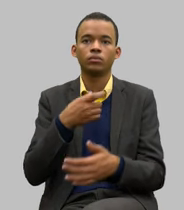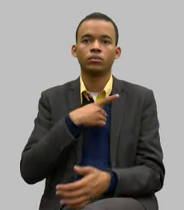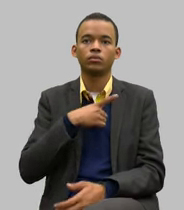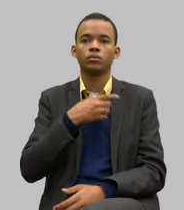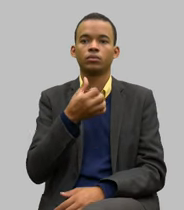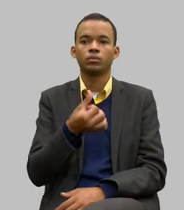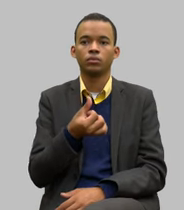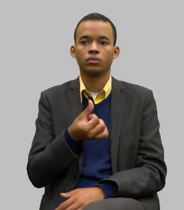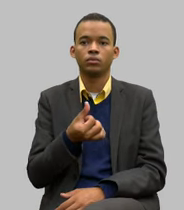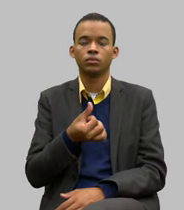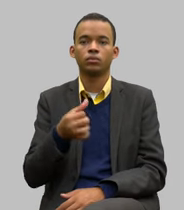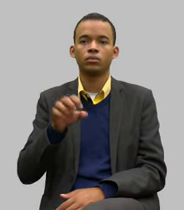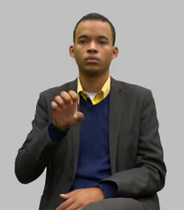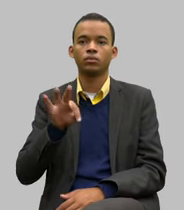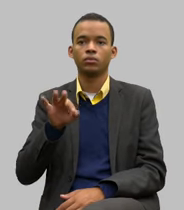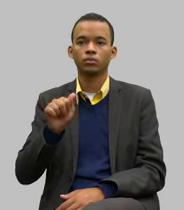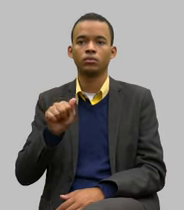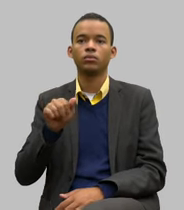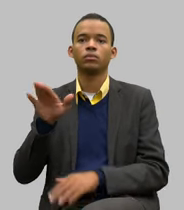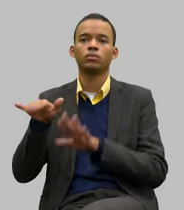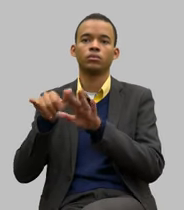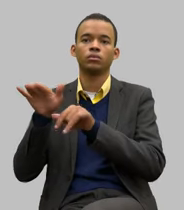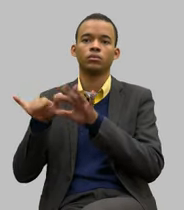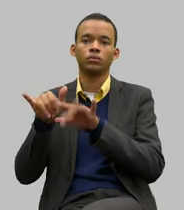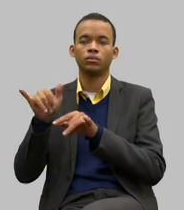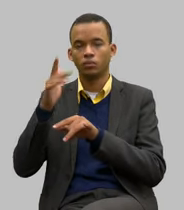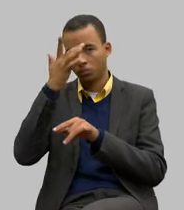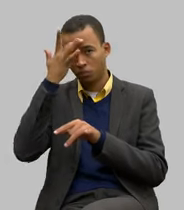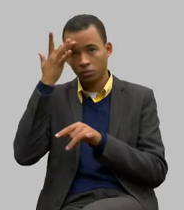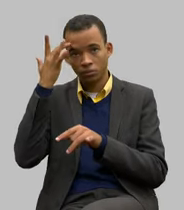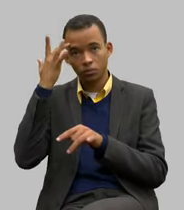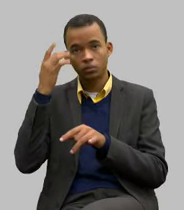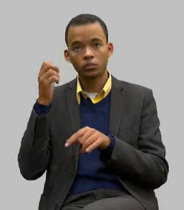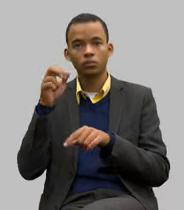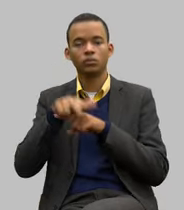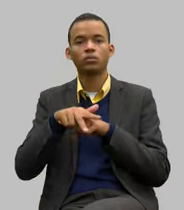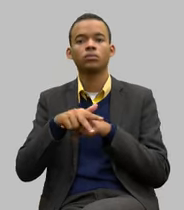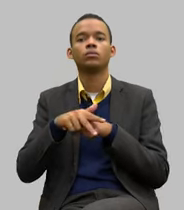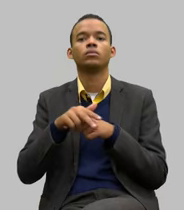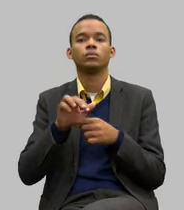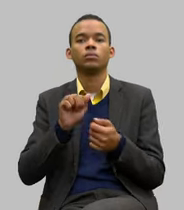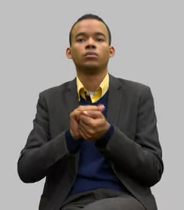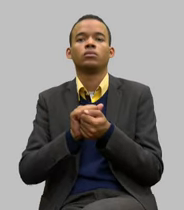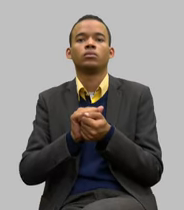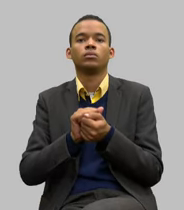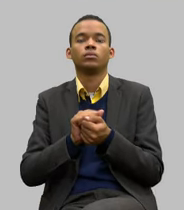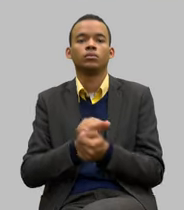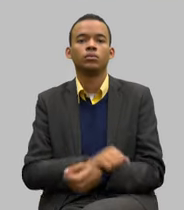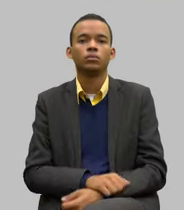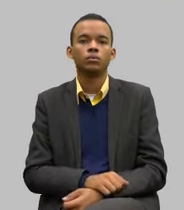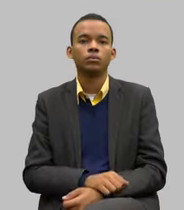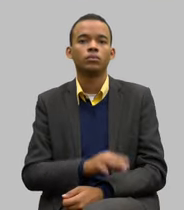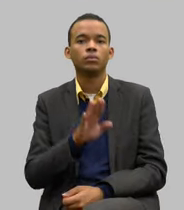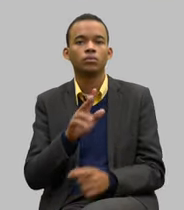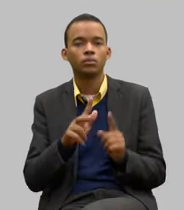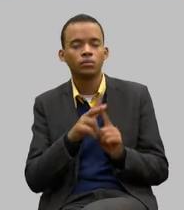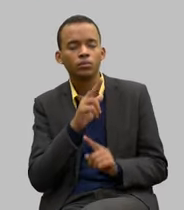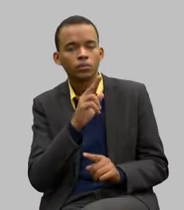classificados e já foram convocados secretário só pra gente poder acompanhar aqui o ritmo do Senhor